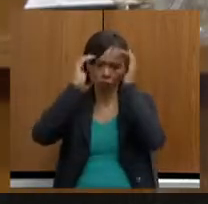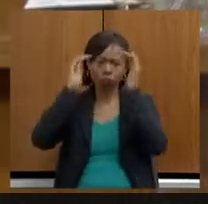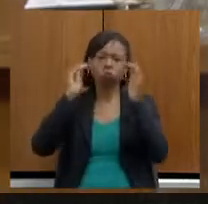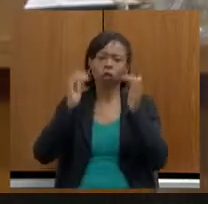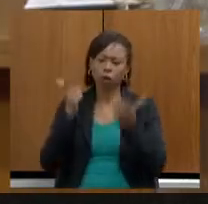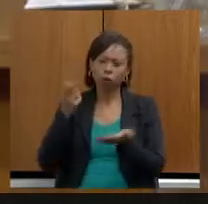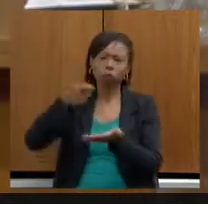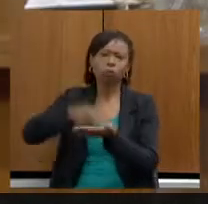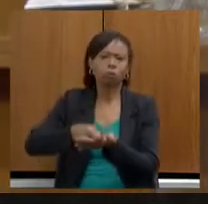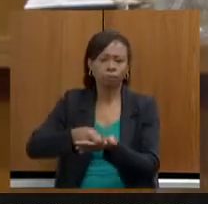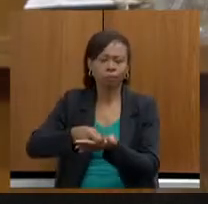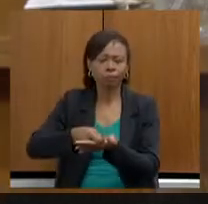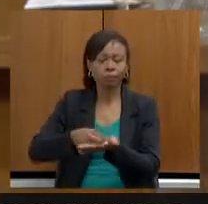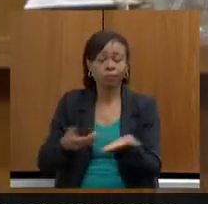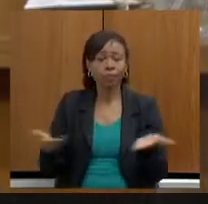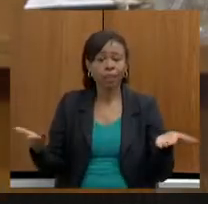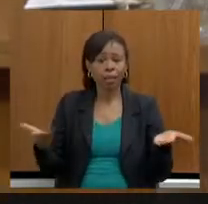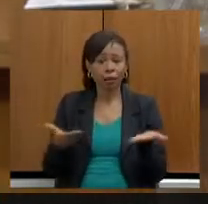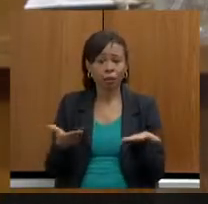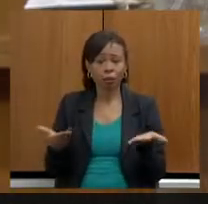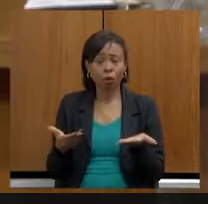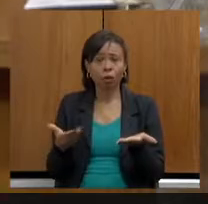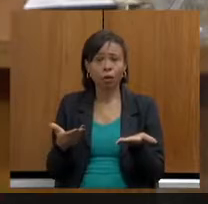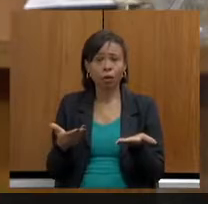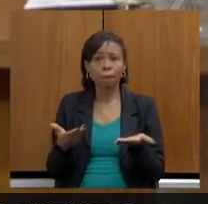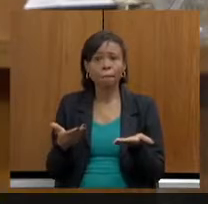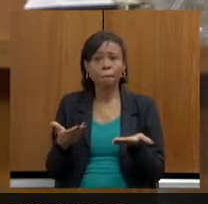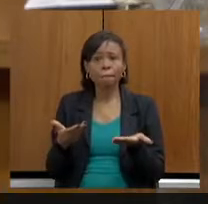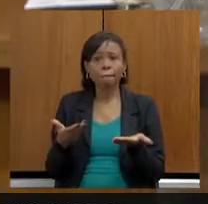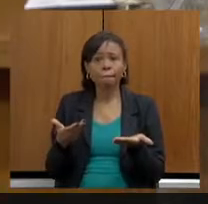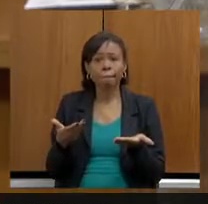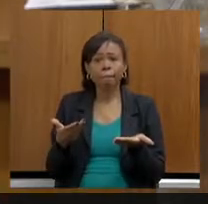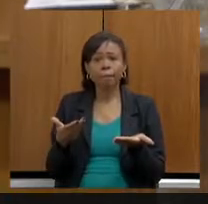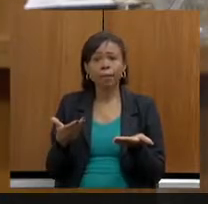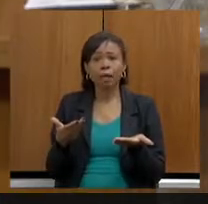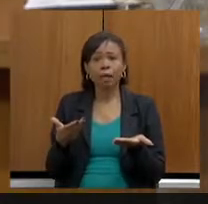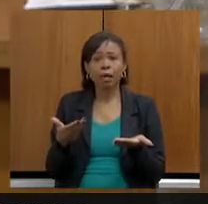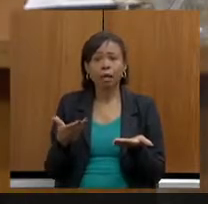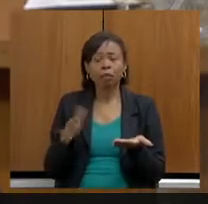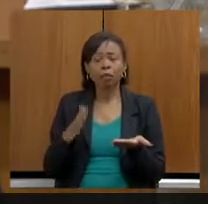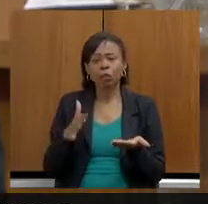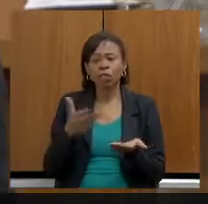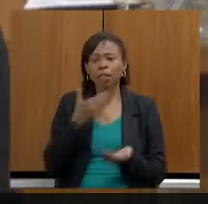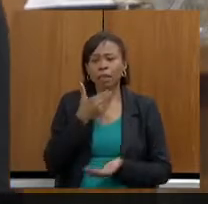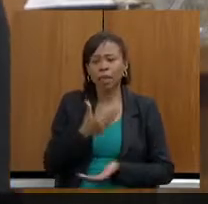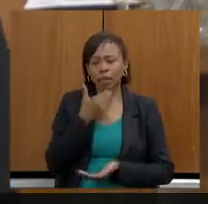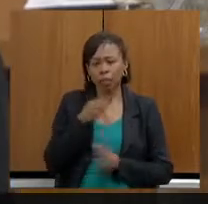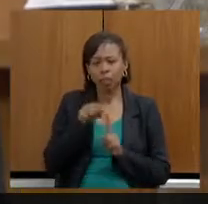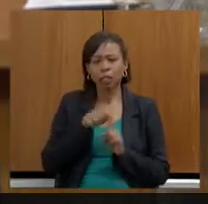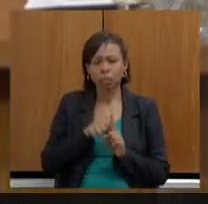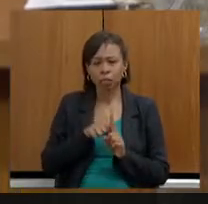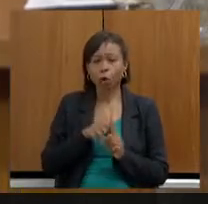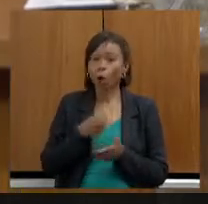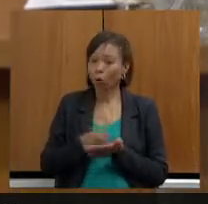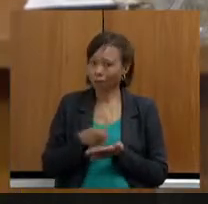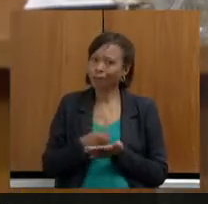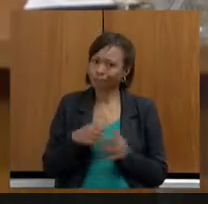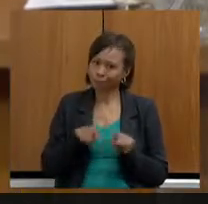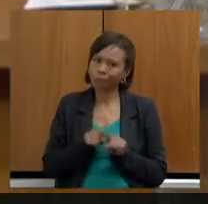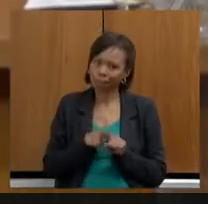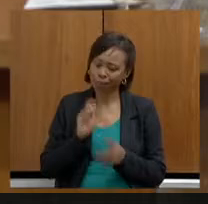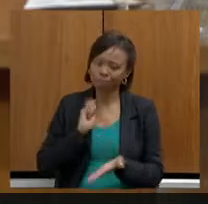agora a gente está quitando em no em meados de dezembro outra obrigação que a nossa